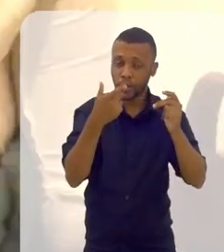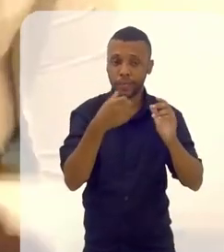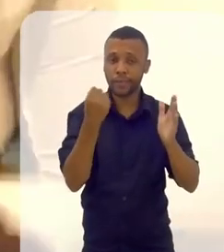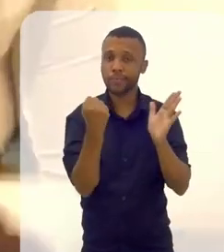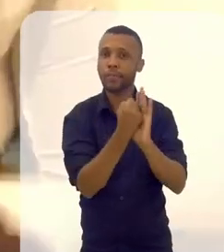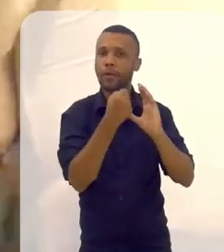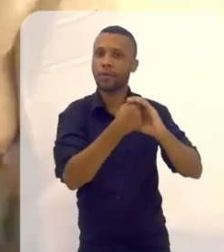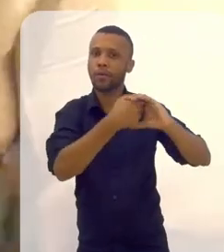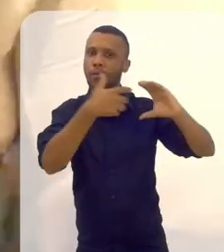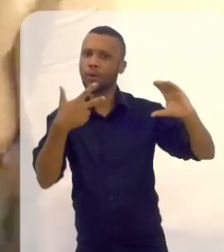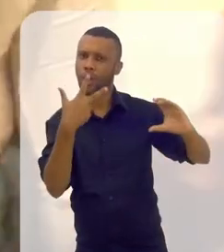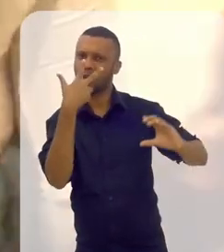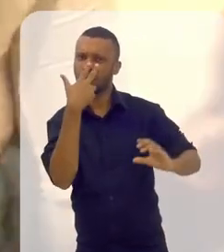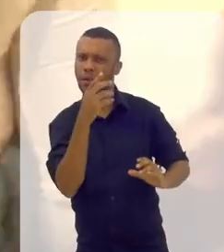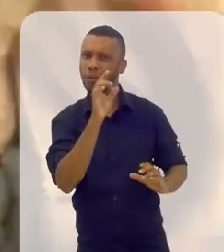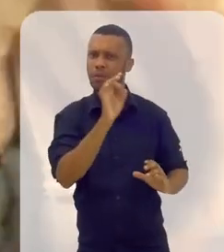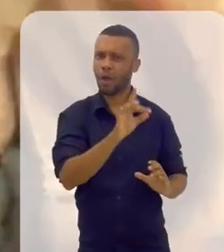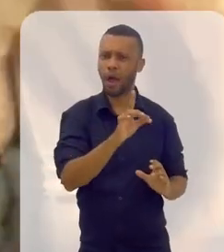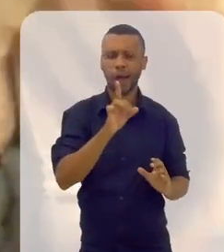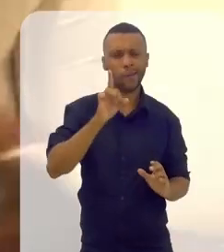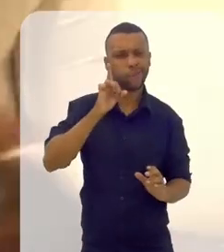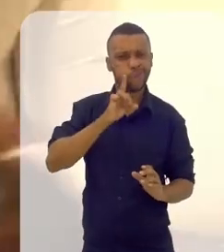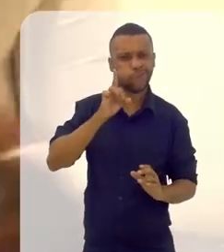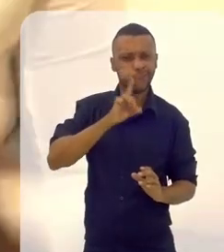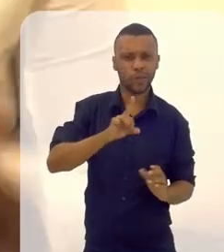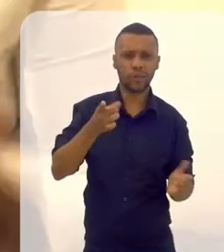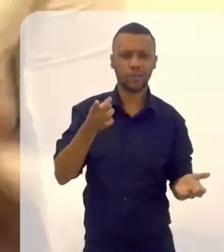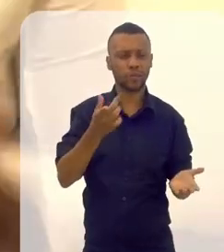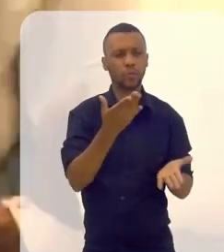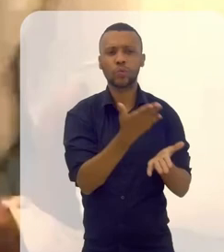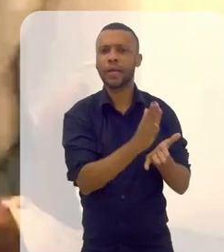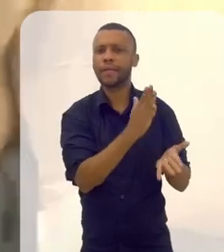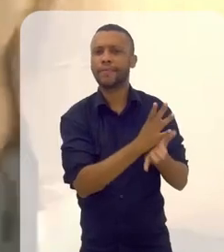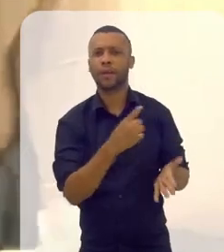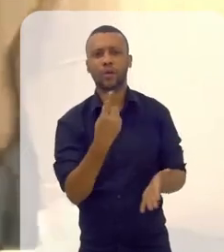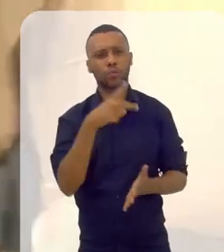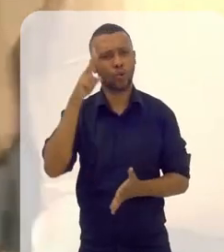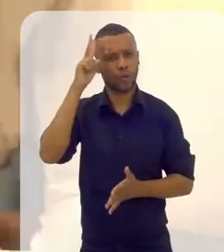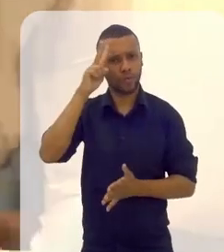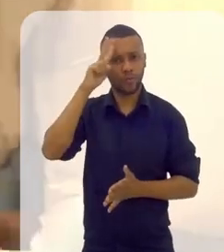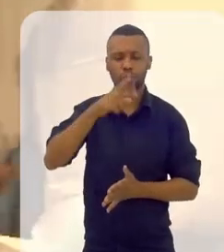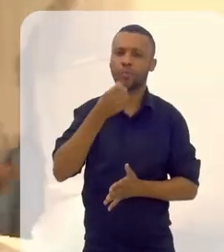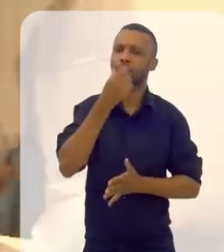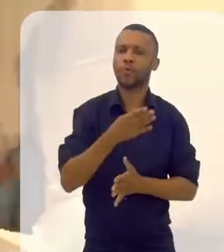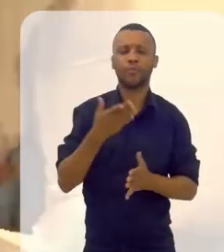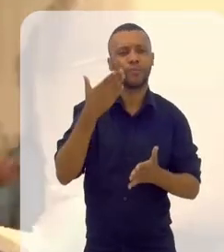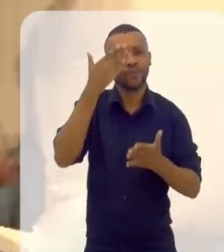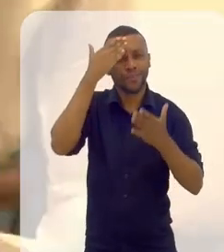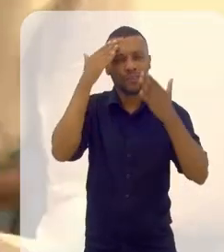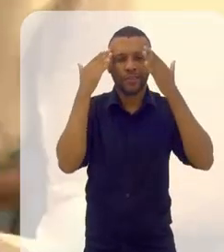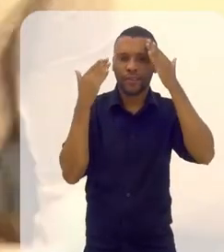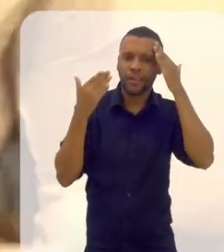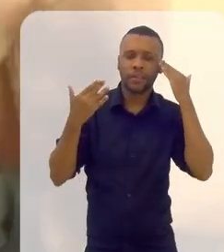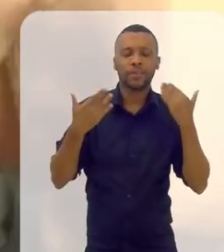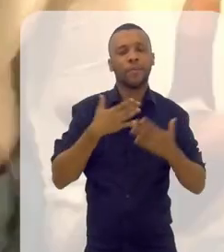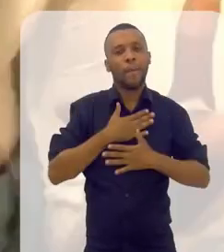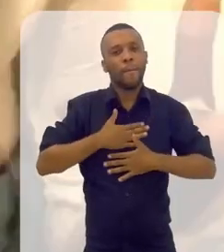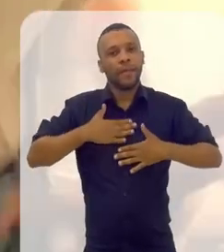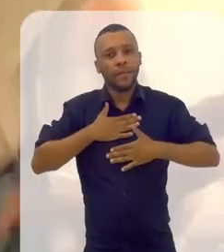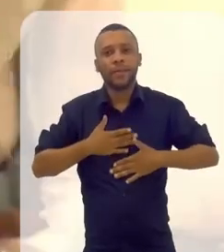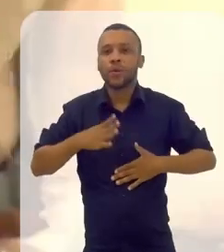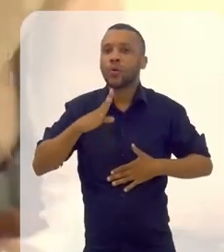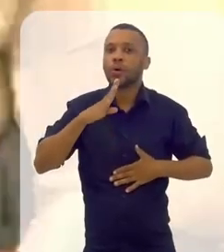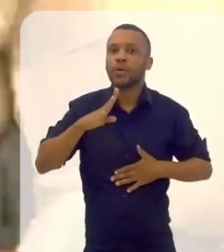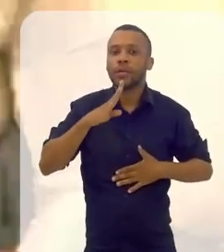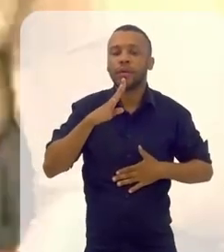tipo, que parece tão americano, tão distante da gente. Foi muito divertido. E eu tive o prazer de